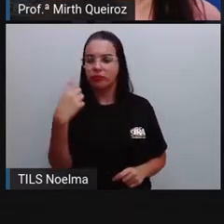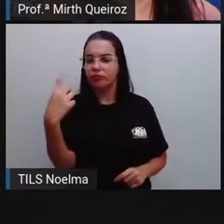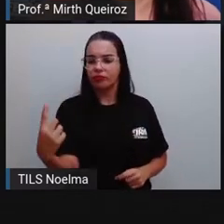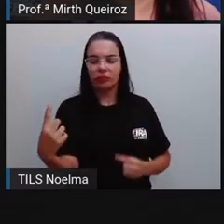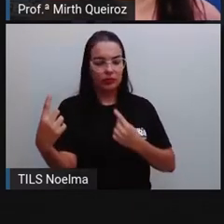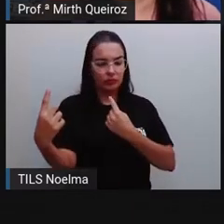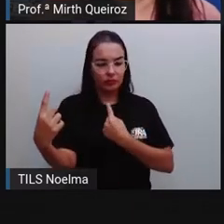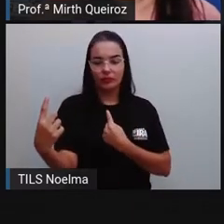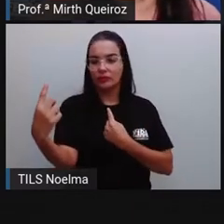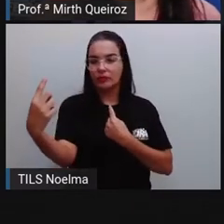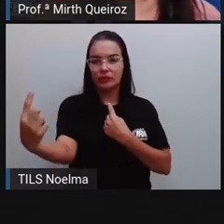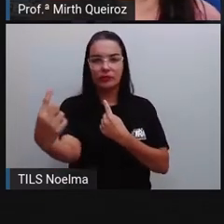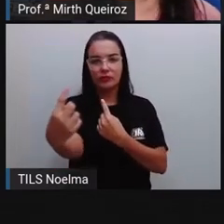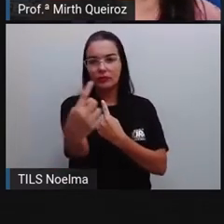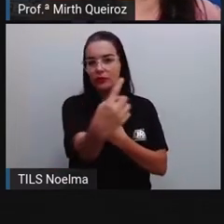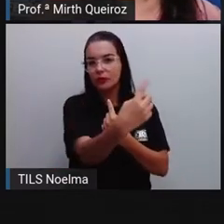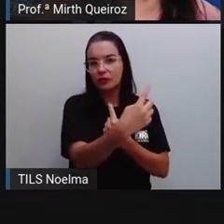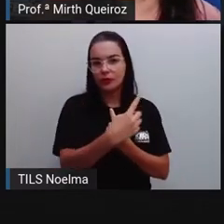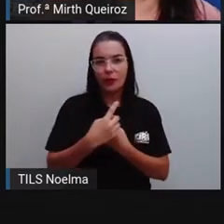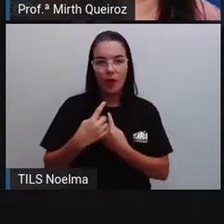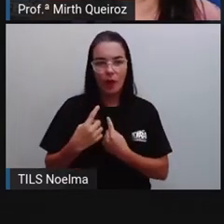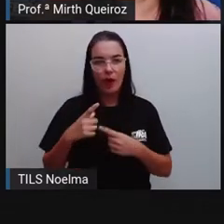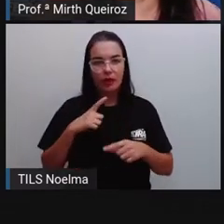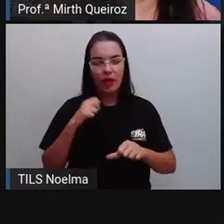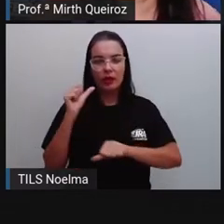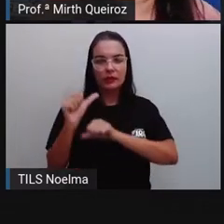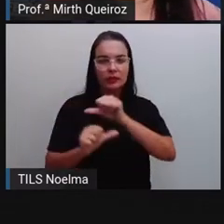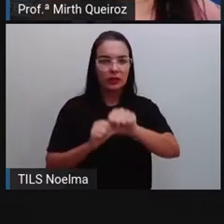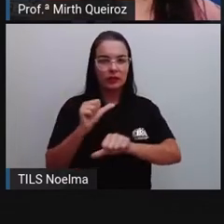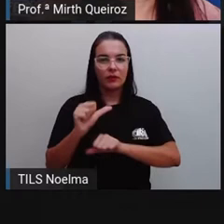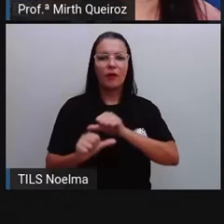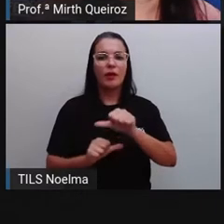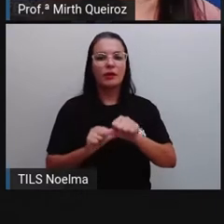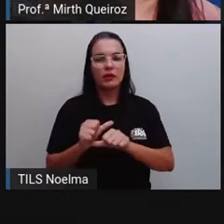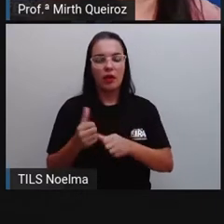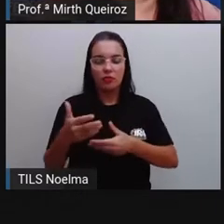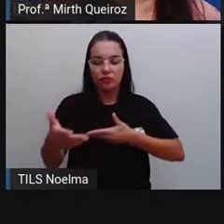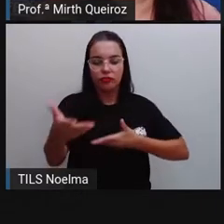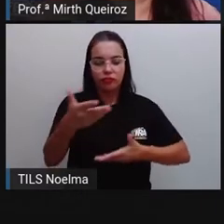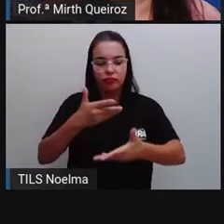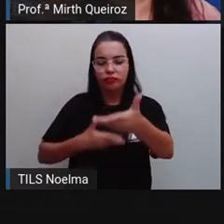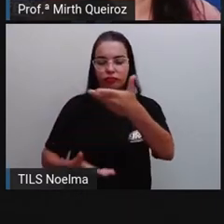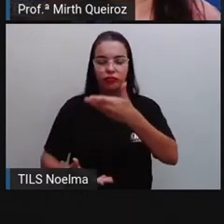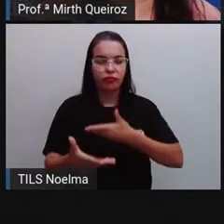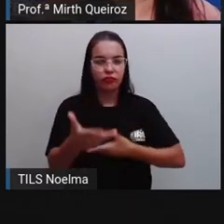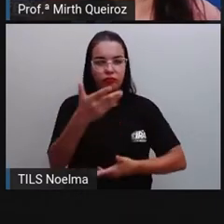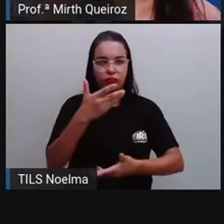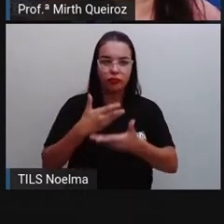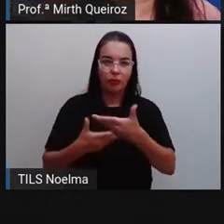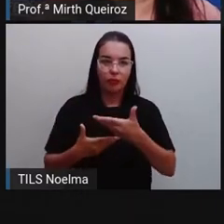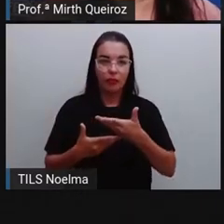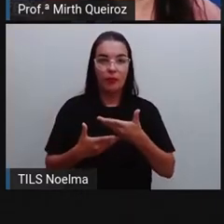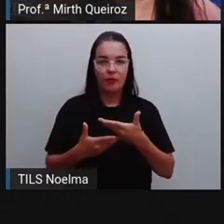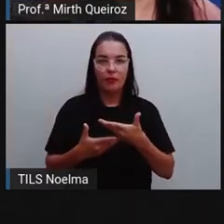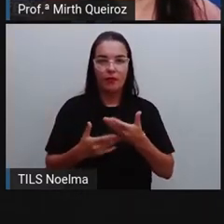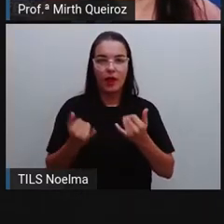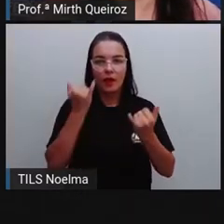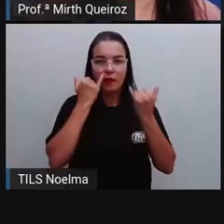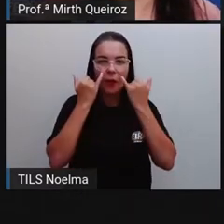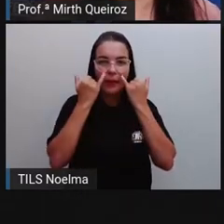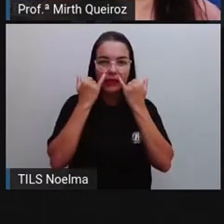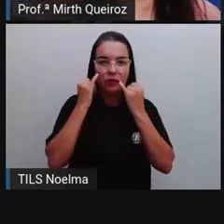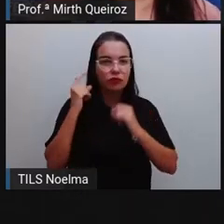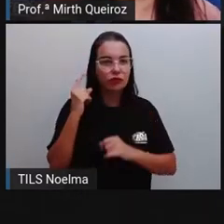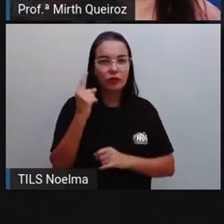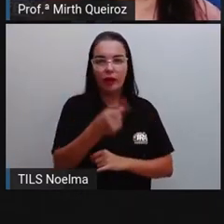onde ocorre essa transferência, né, de uma informação de forma direta. E